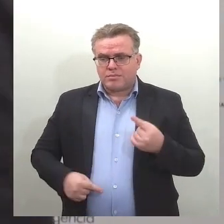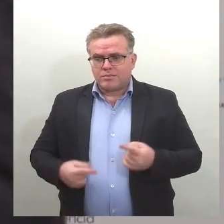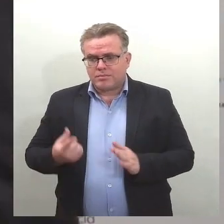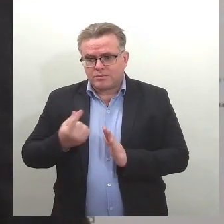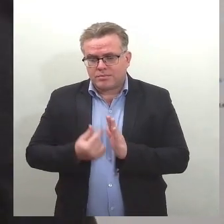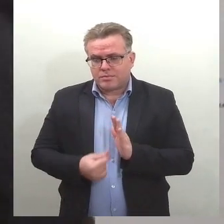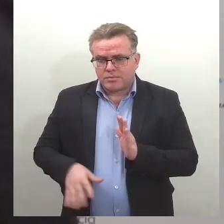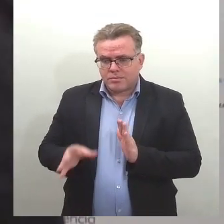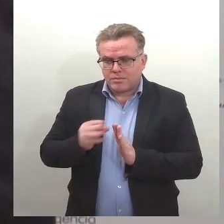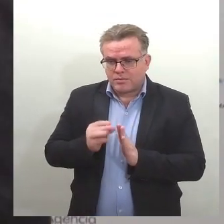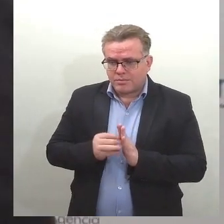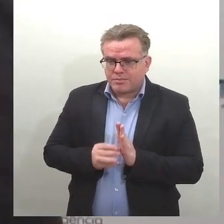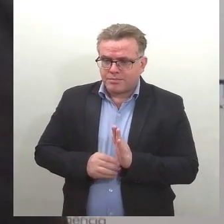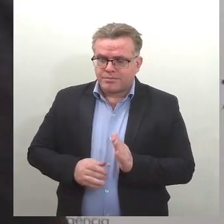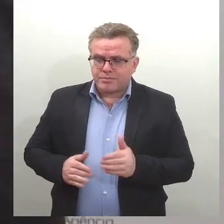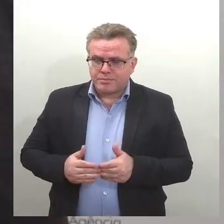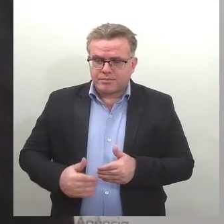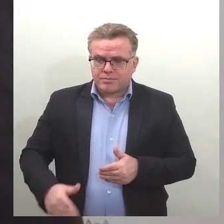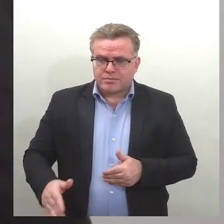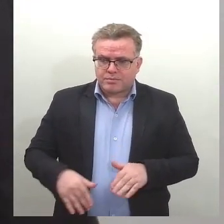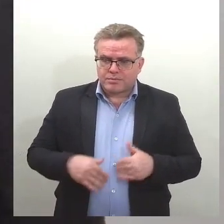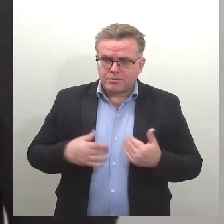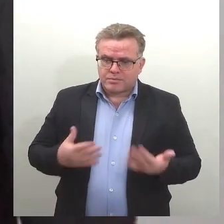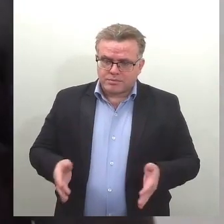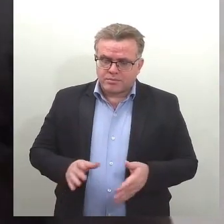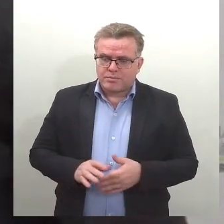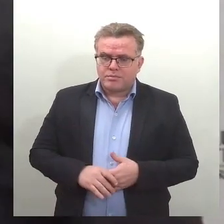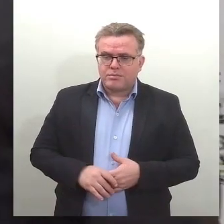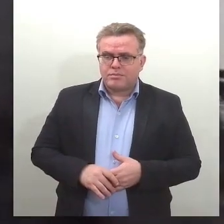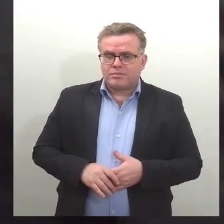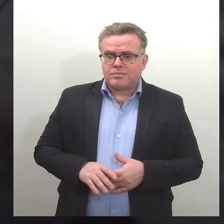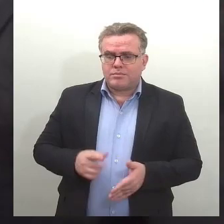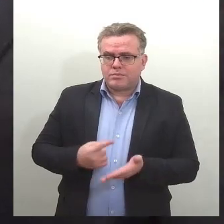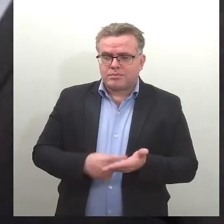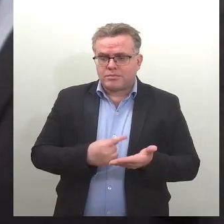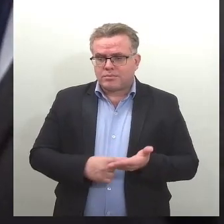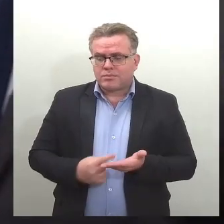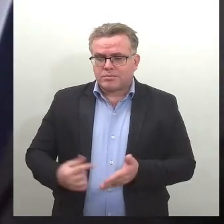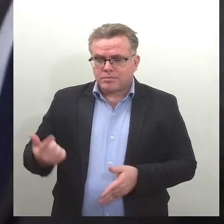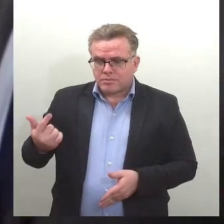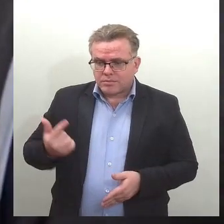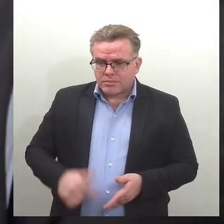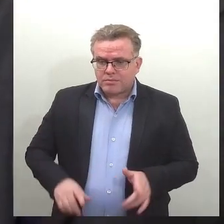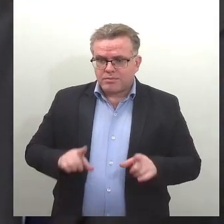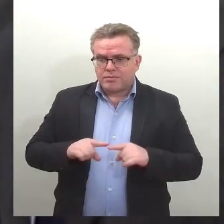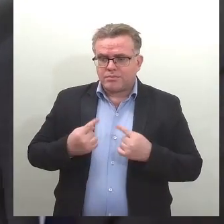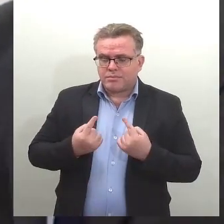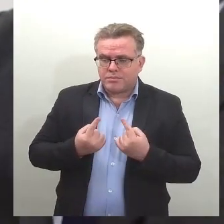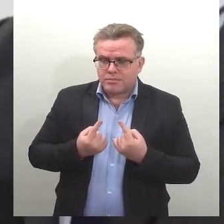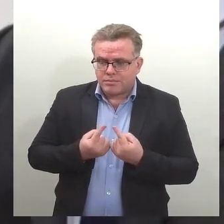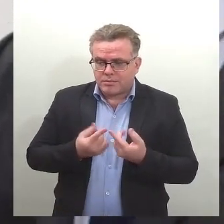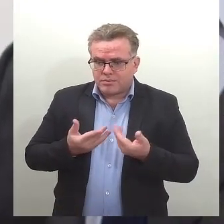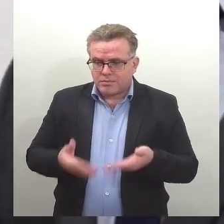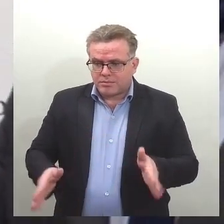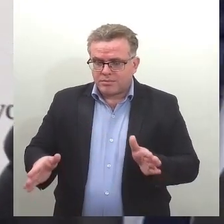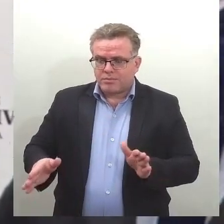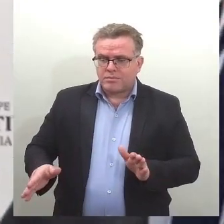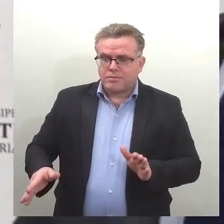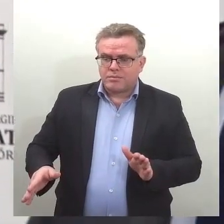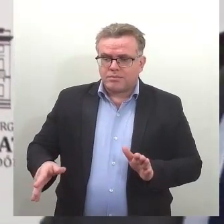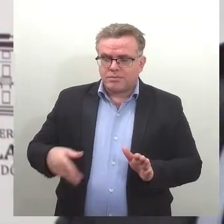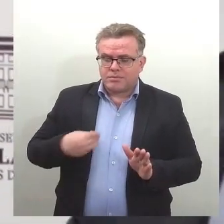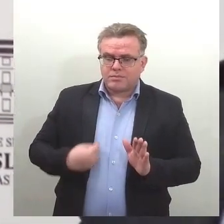isso? Exato, a gente está realizando mais uma plenária sobre o orçamento participativo. Dessa vez a gente vai debater